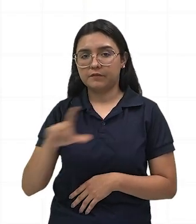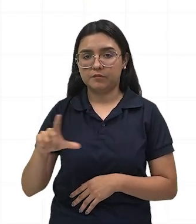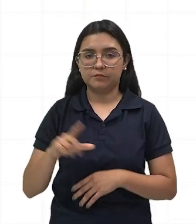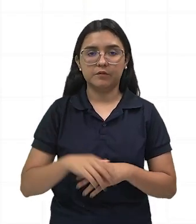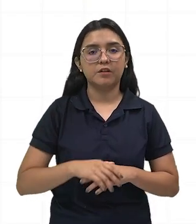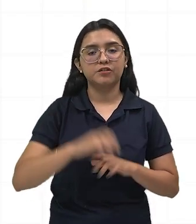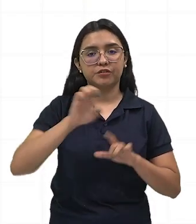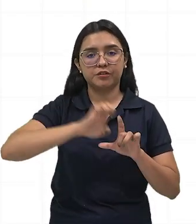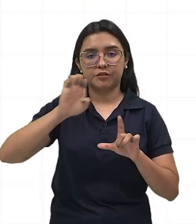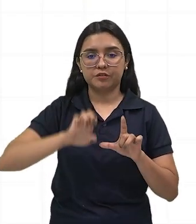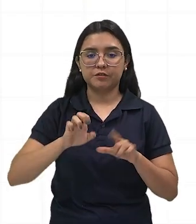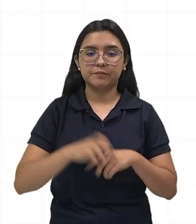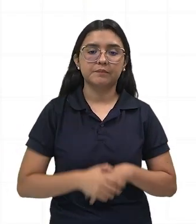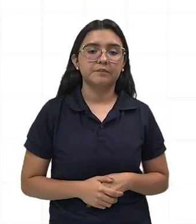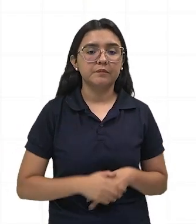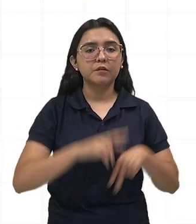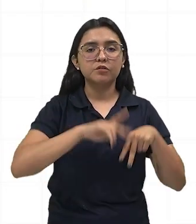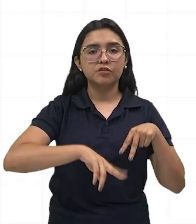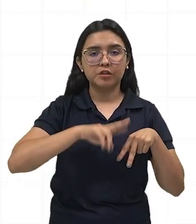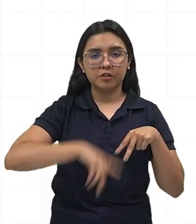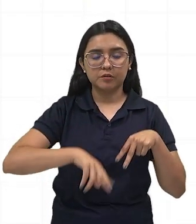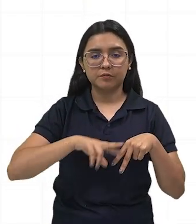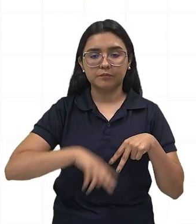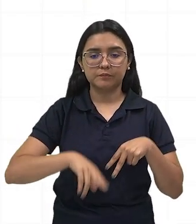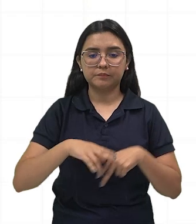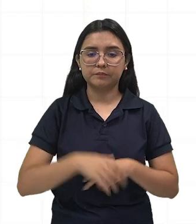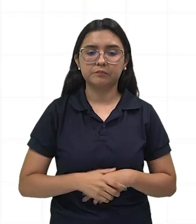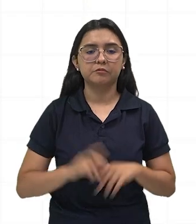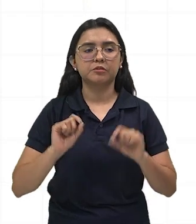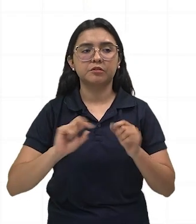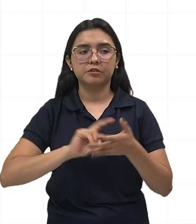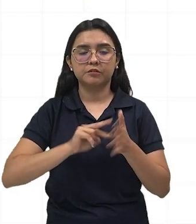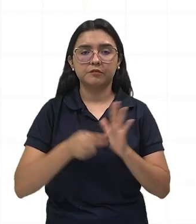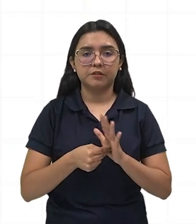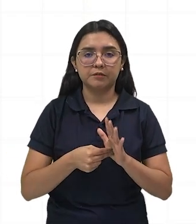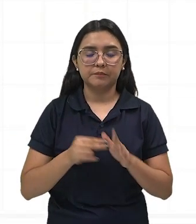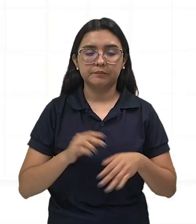Sexo. O que isso significa dessa variável?